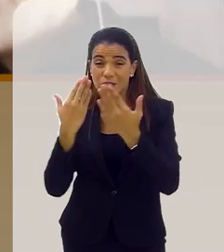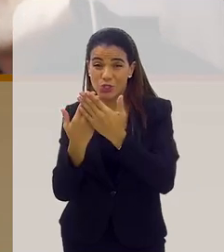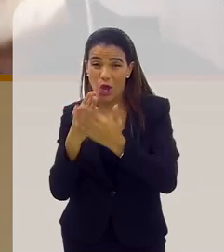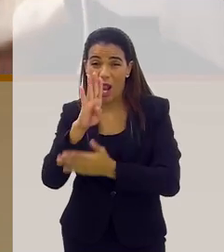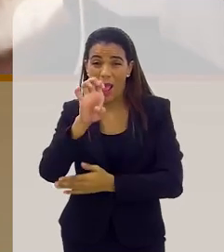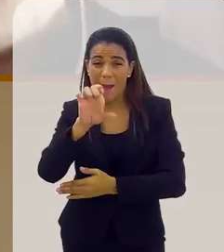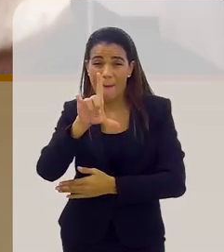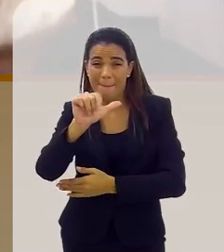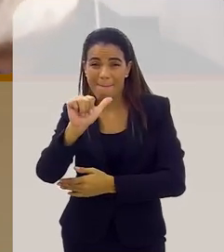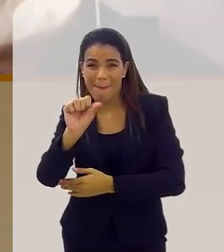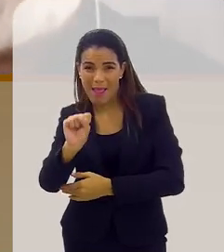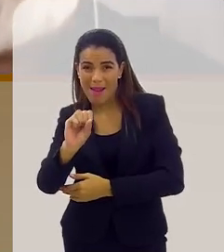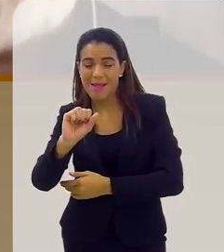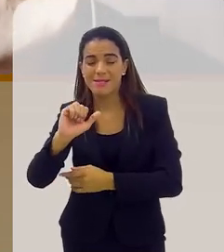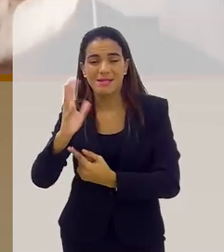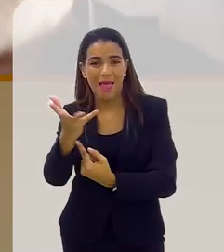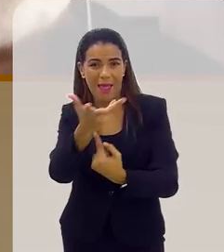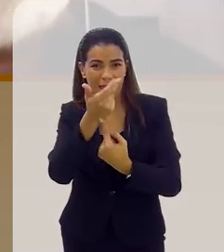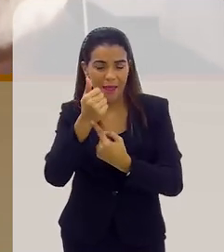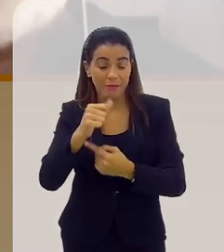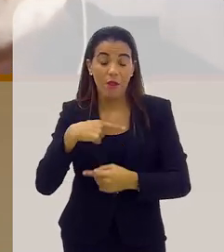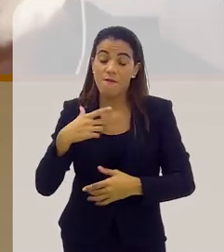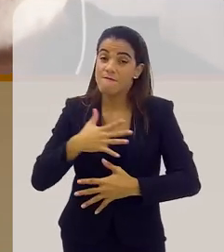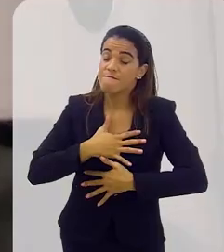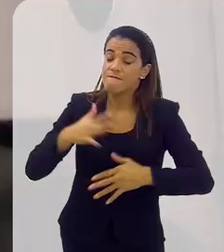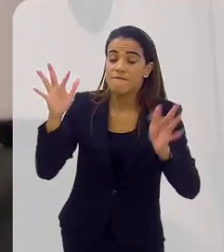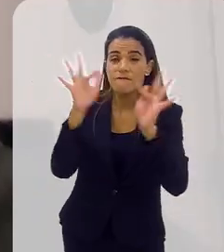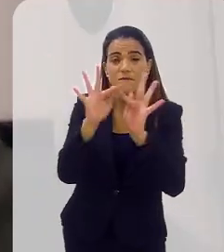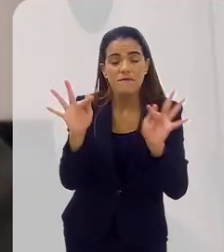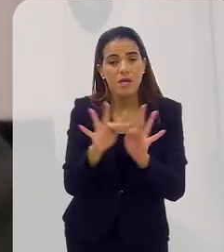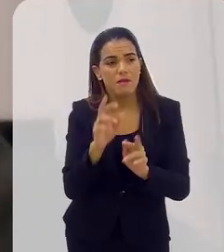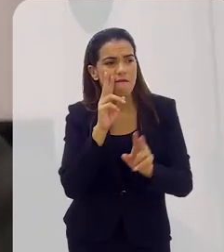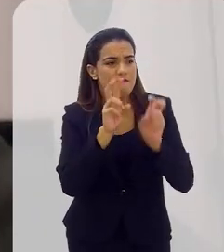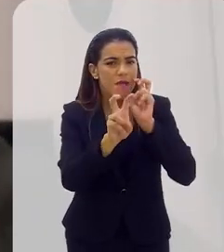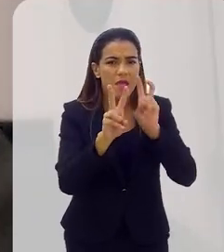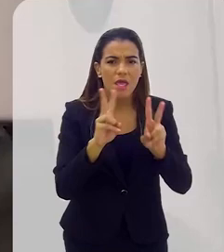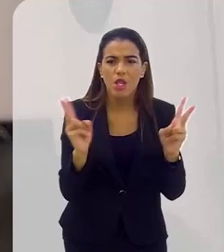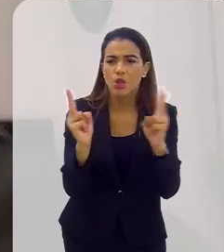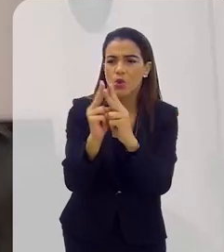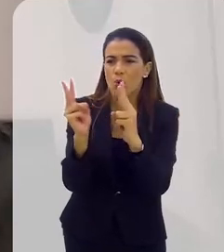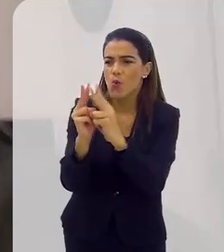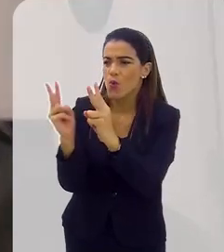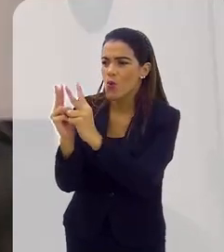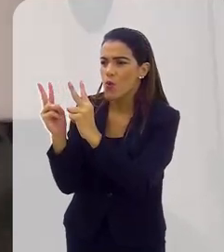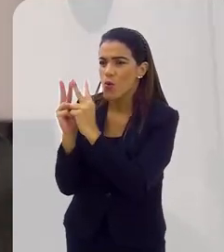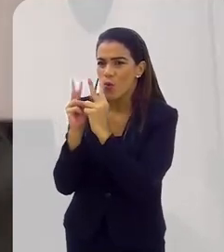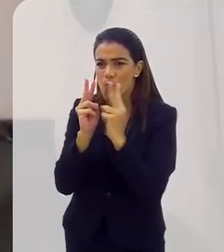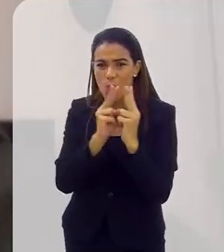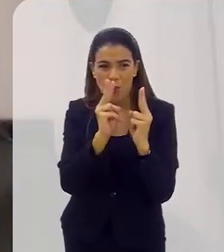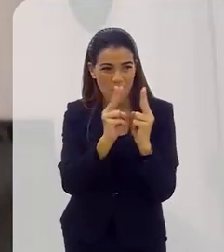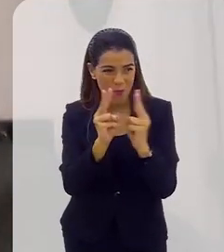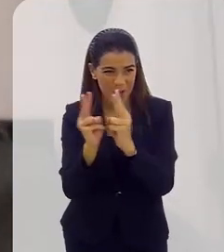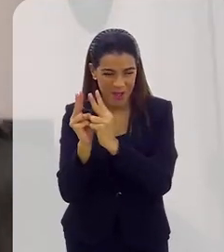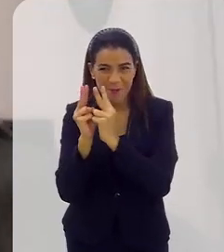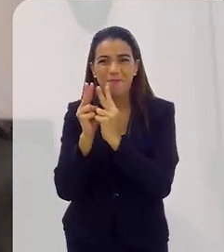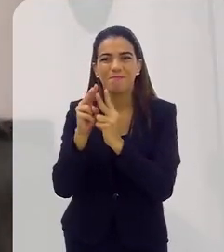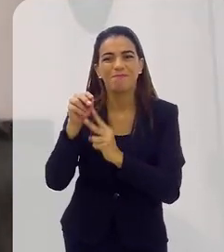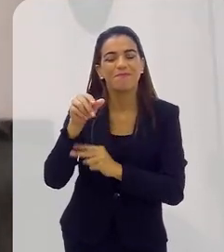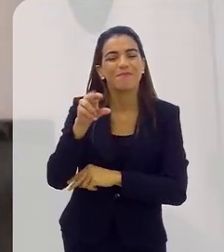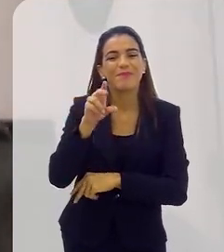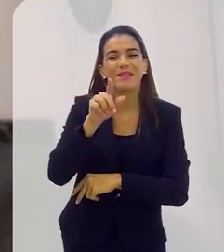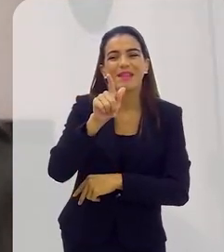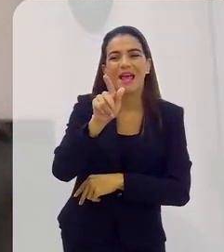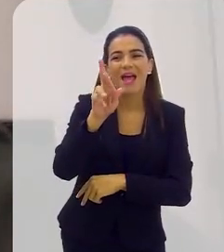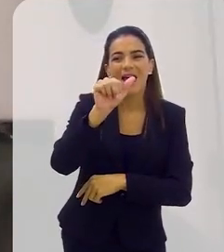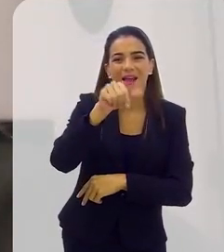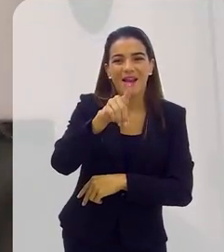Escola de Belas Artes formou apaixonados pelo carnaval. Eu fico muito feliz de ver, repito, a dupla do Haddad e do Bora na Grande